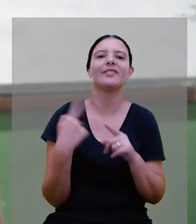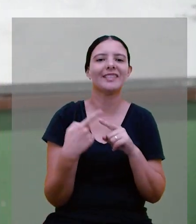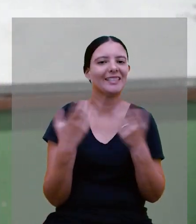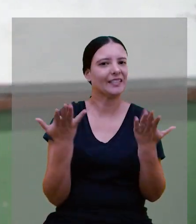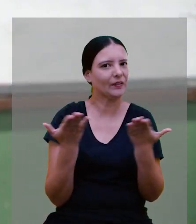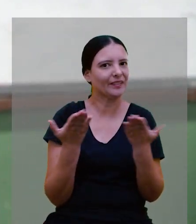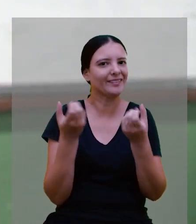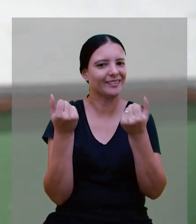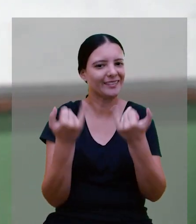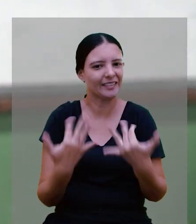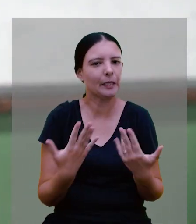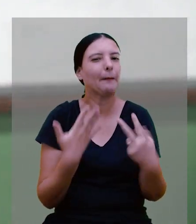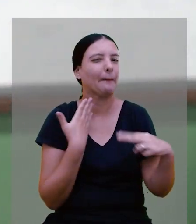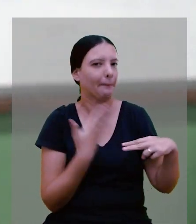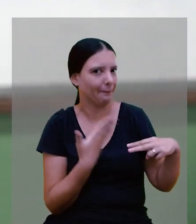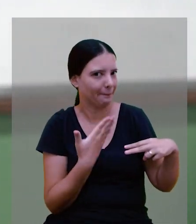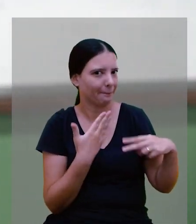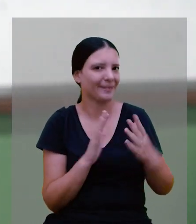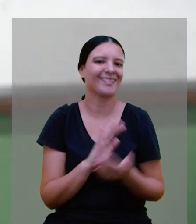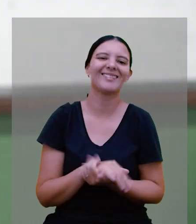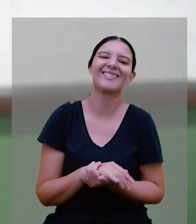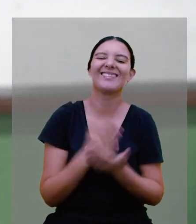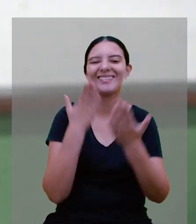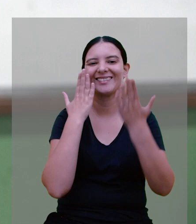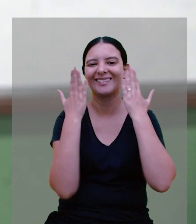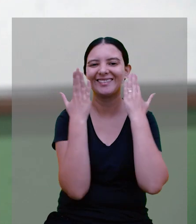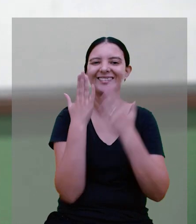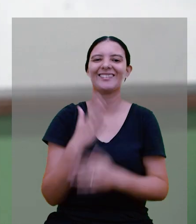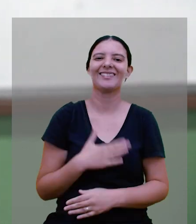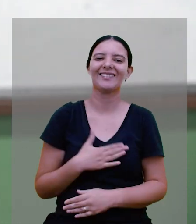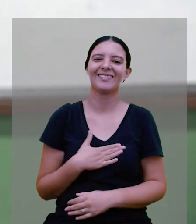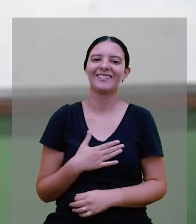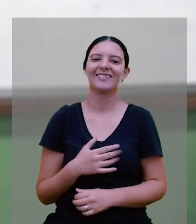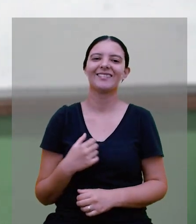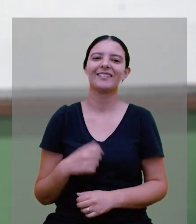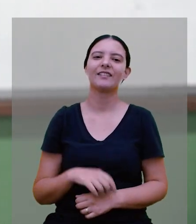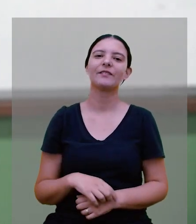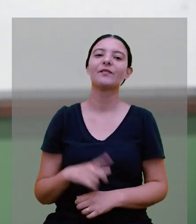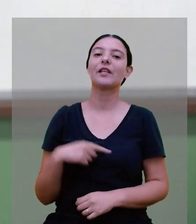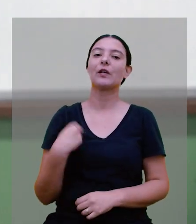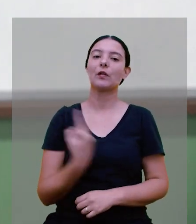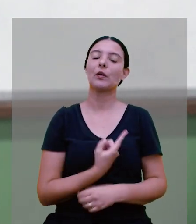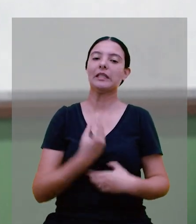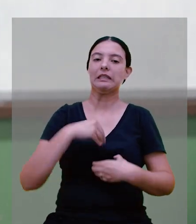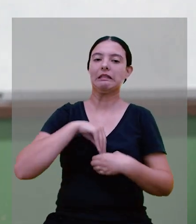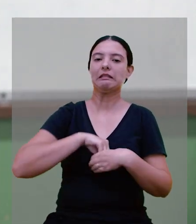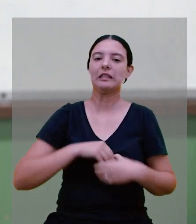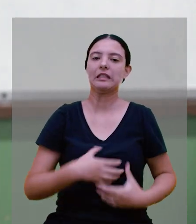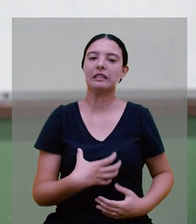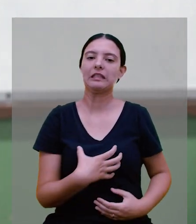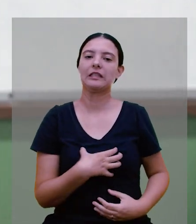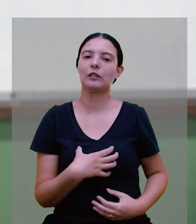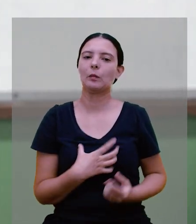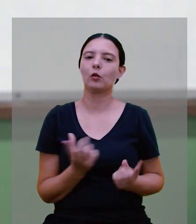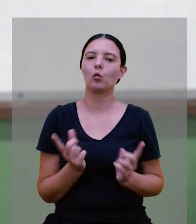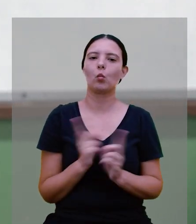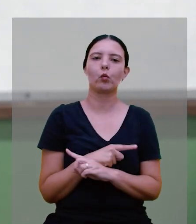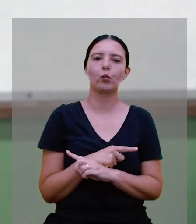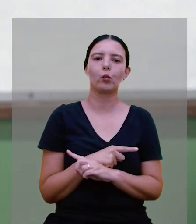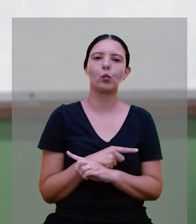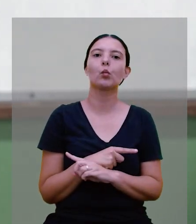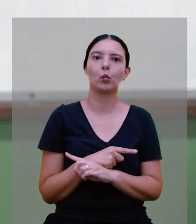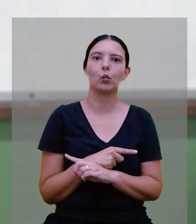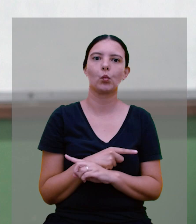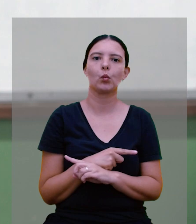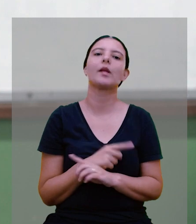aqui como terapeuta, né? Como psicanalista que eu sou. A gente tem dentro da gente sentimentos muito opostos, né?